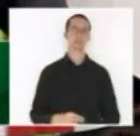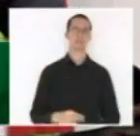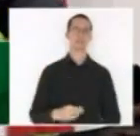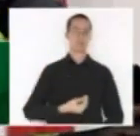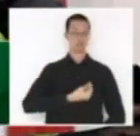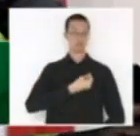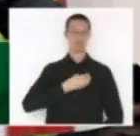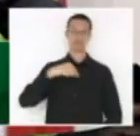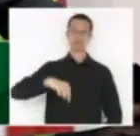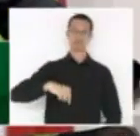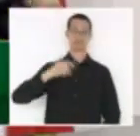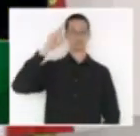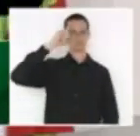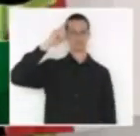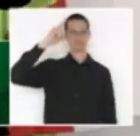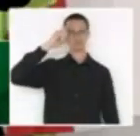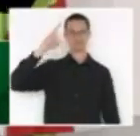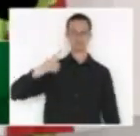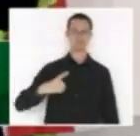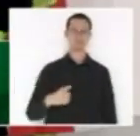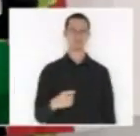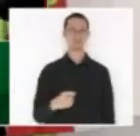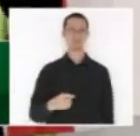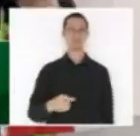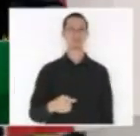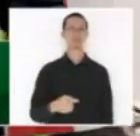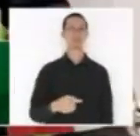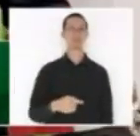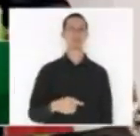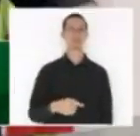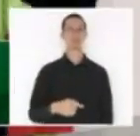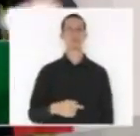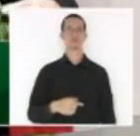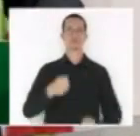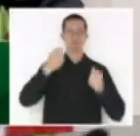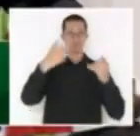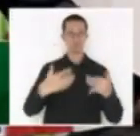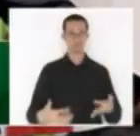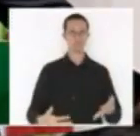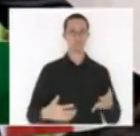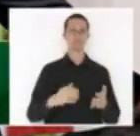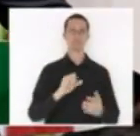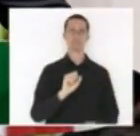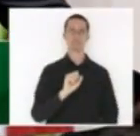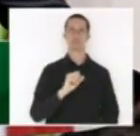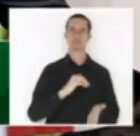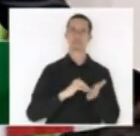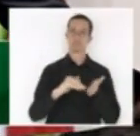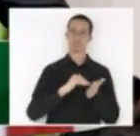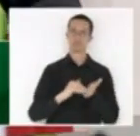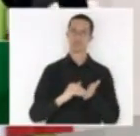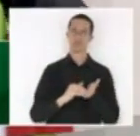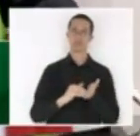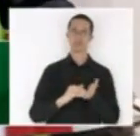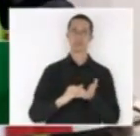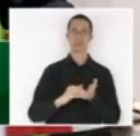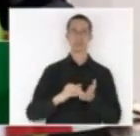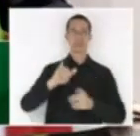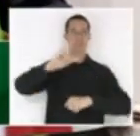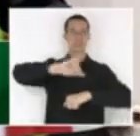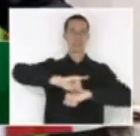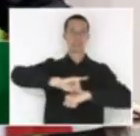diariamente fazendo a relação com as secretarias centrais, com o governo central, para